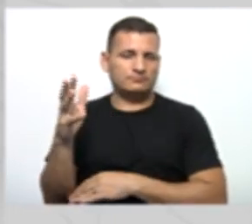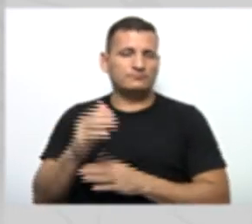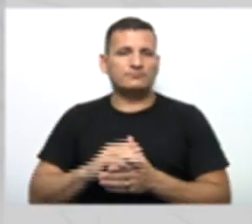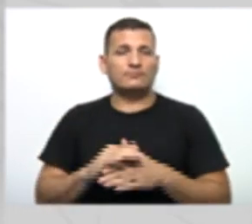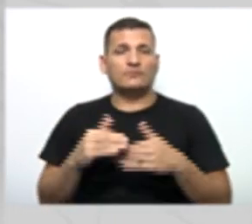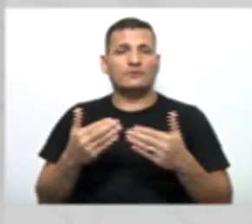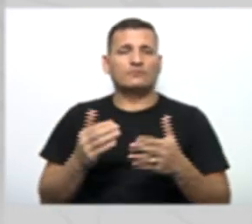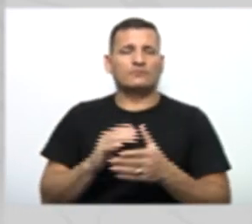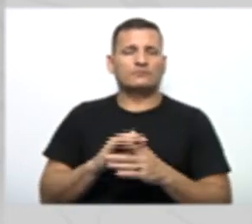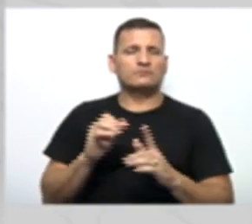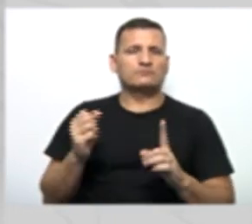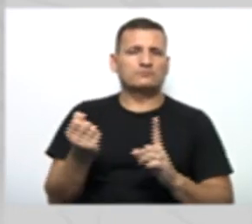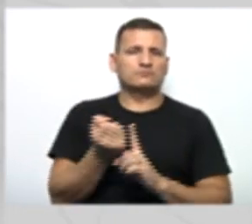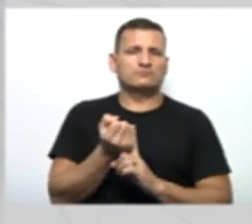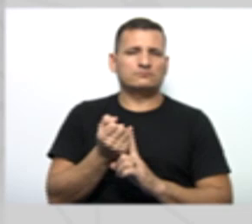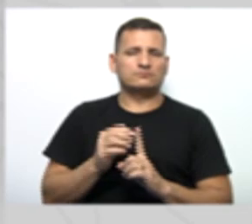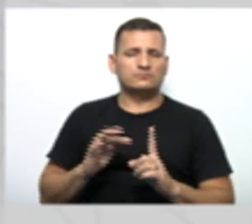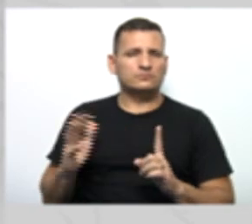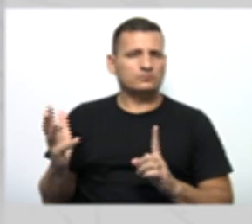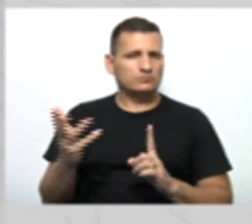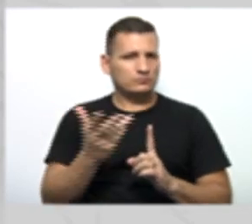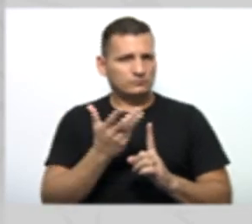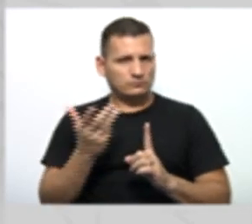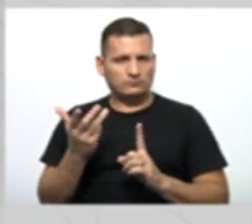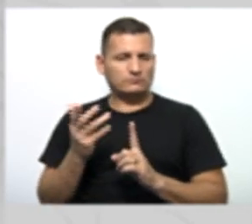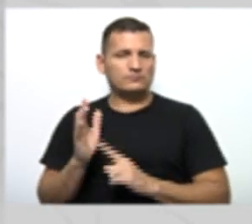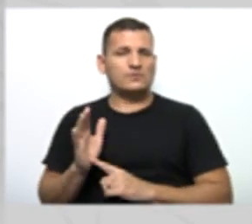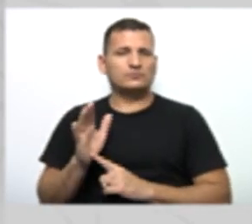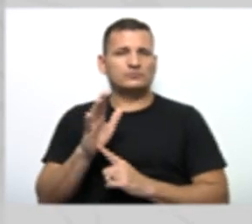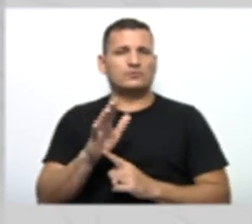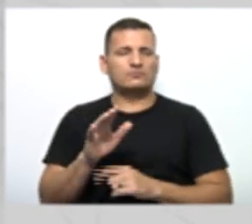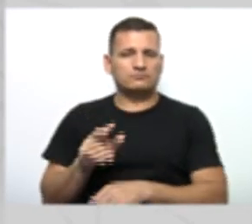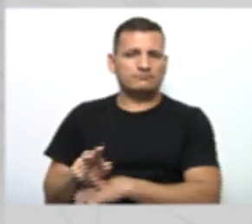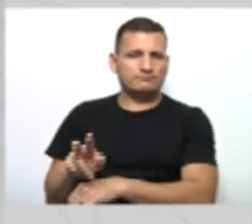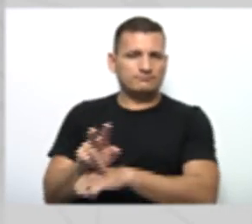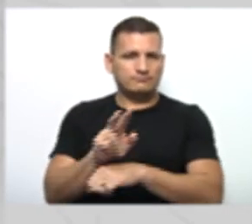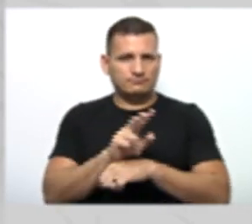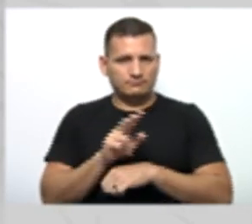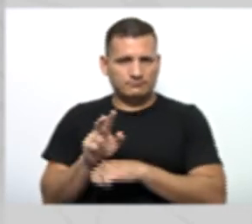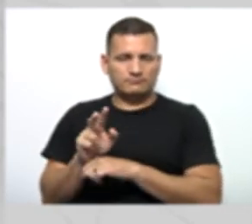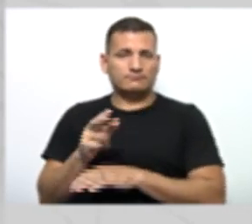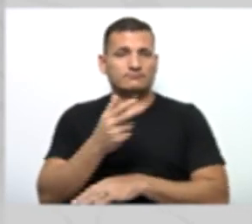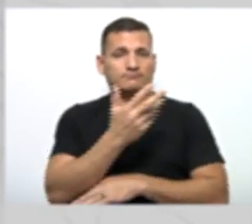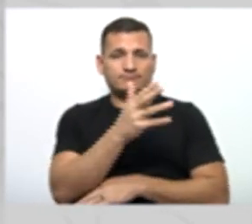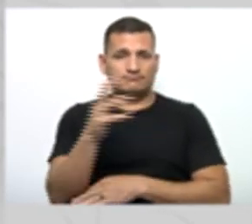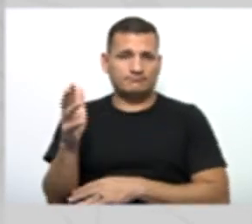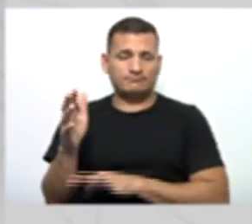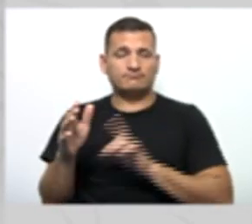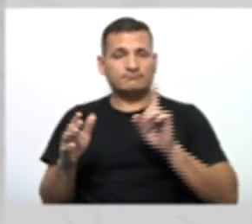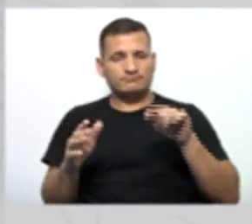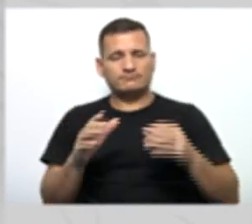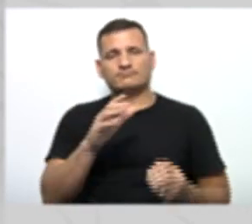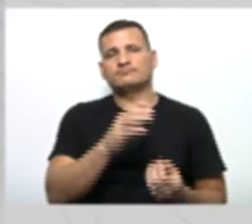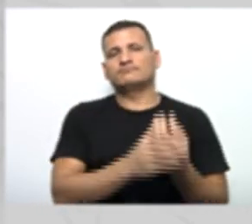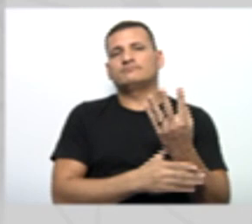da sociedade possam cooperar na preservação ambiental, foi criado o CISNAMA, Sistema Nacional do Meio